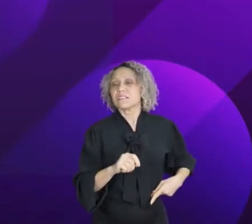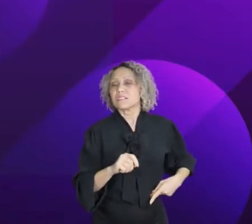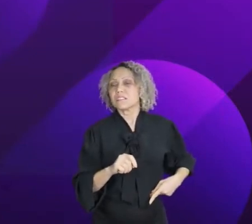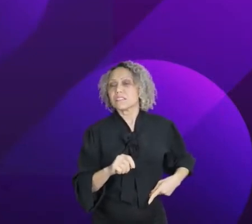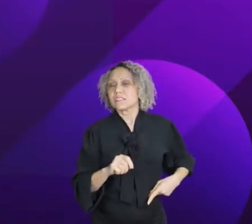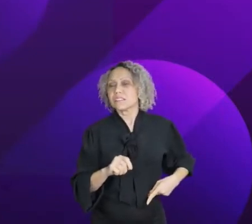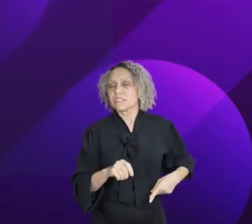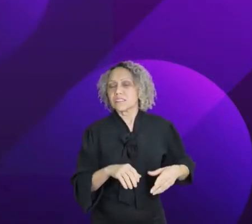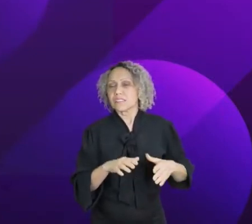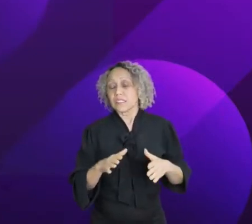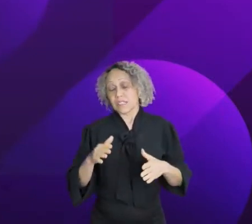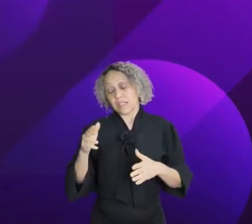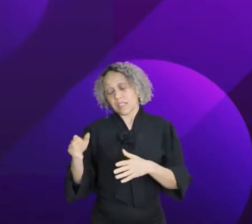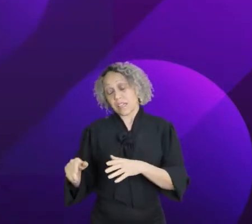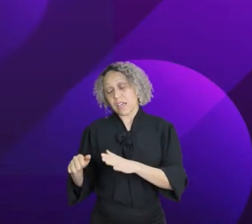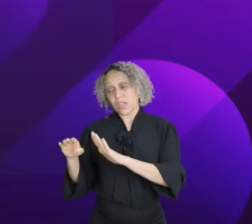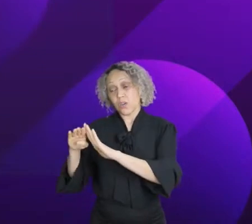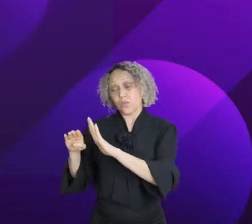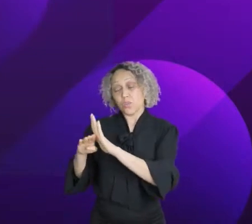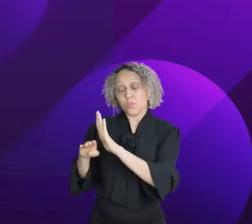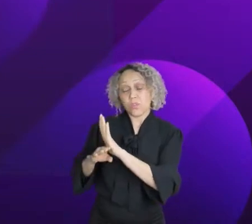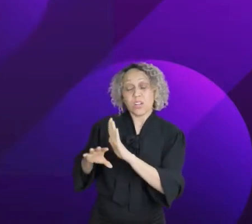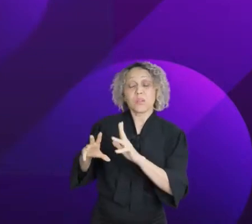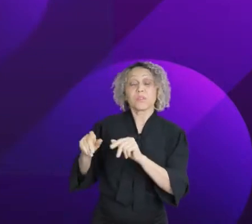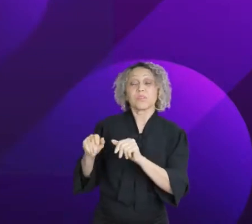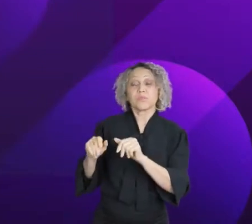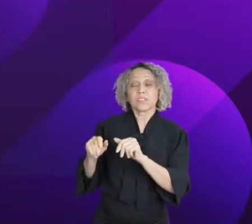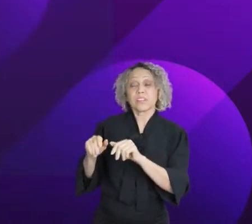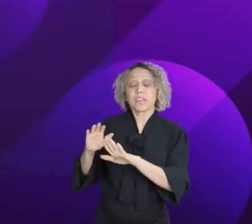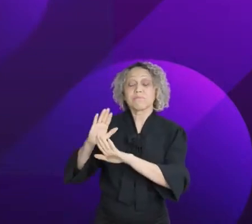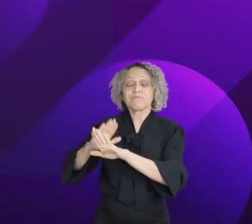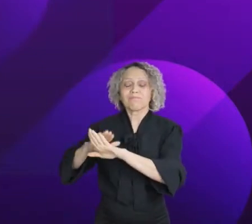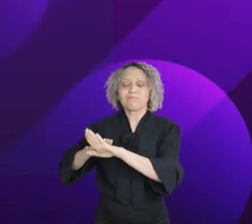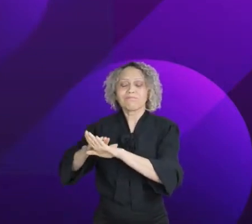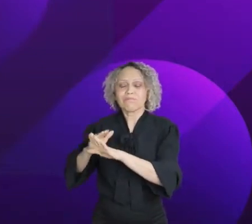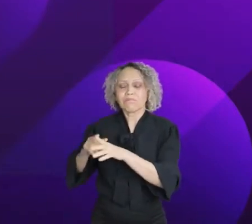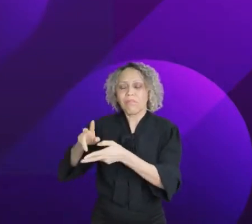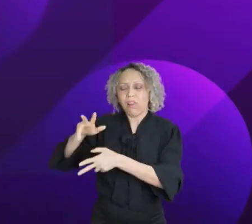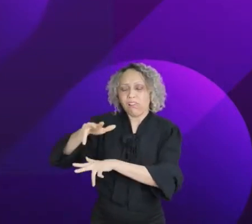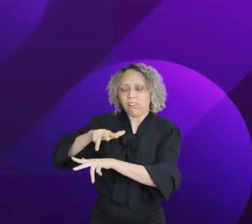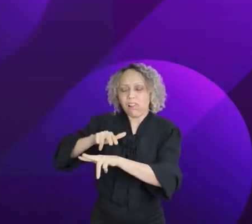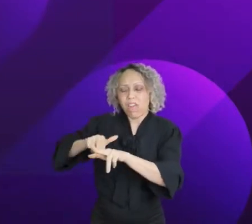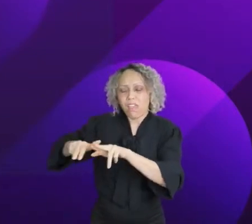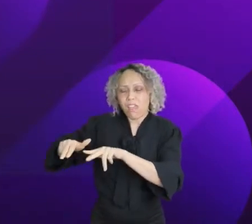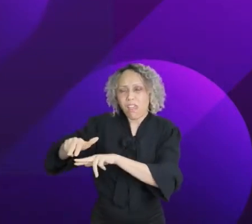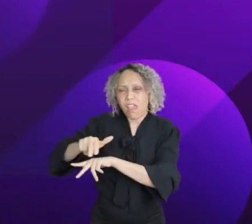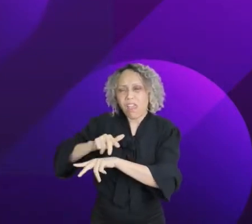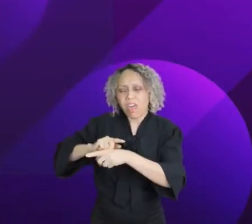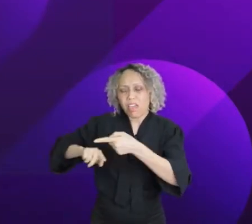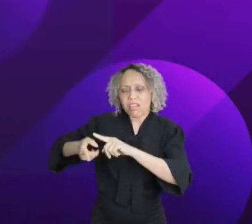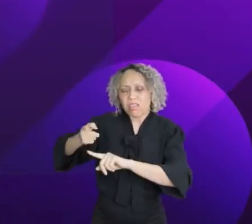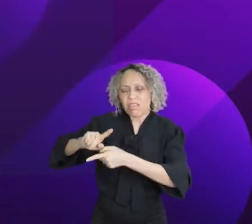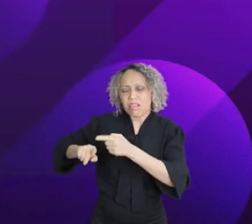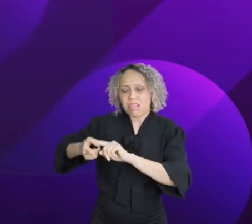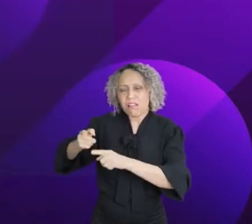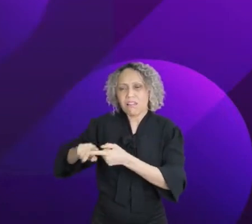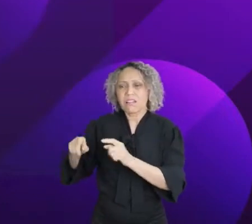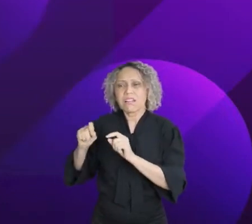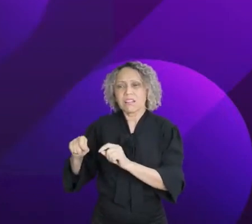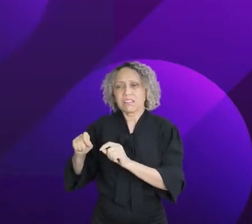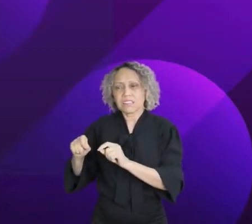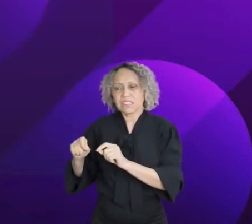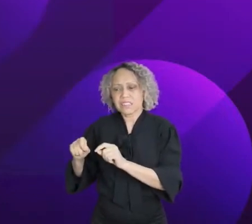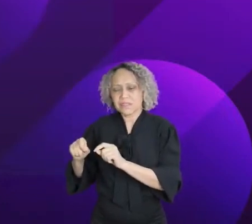como fortalecimento de um grupo ideológico político do que, na verdade, numa relação de direito para todas